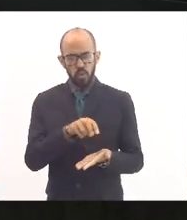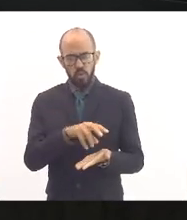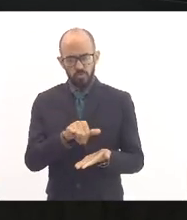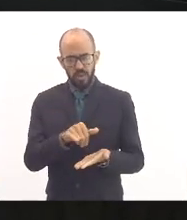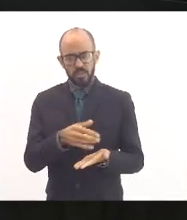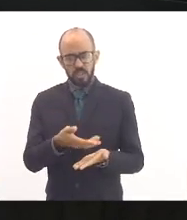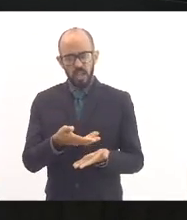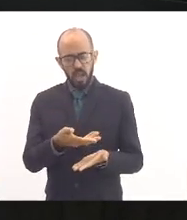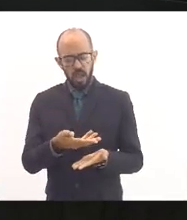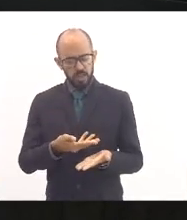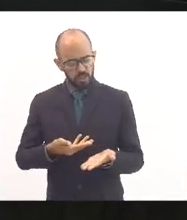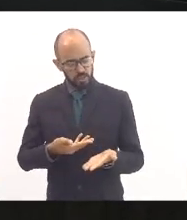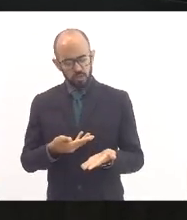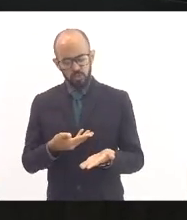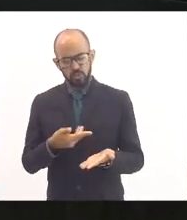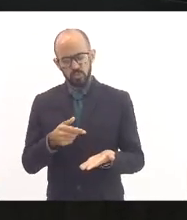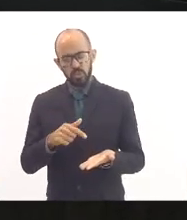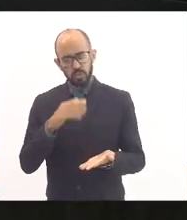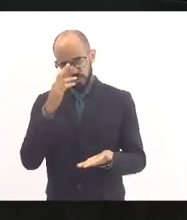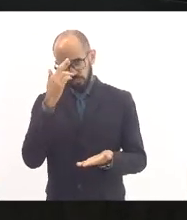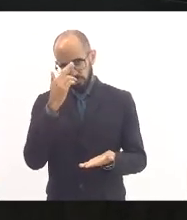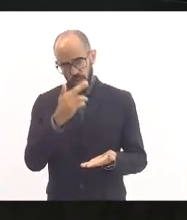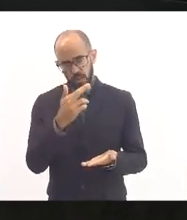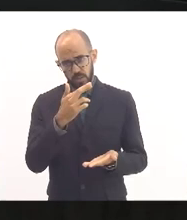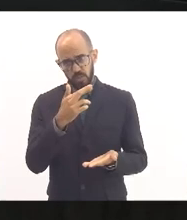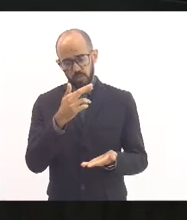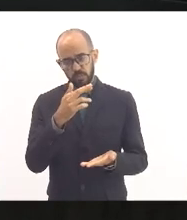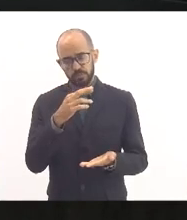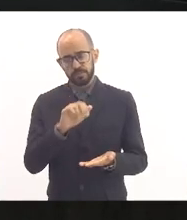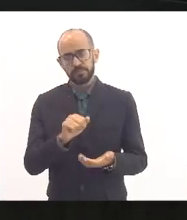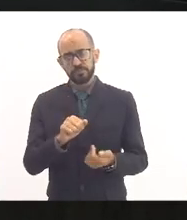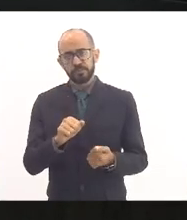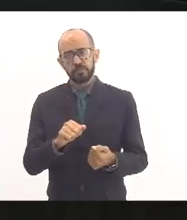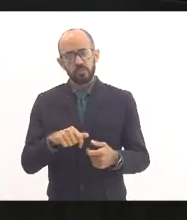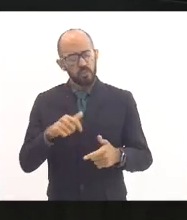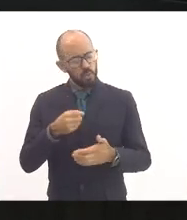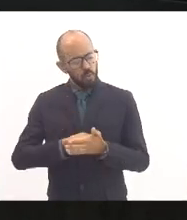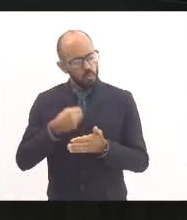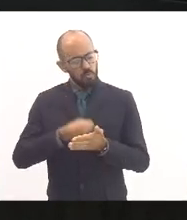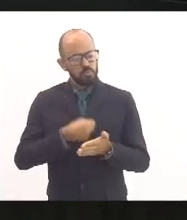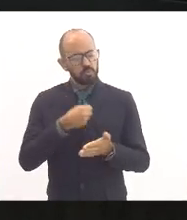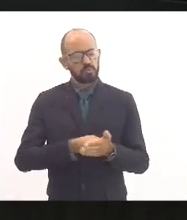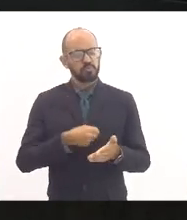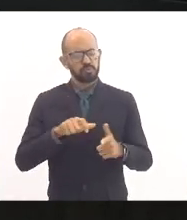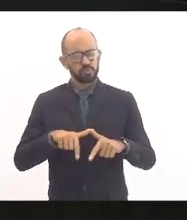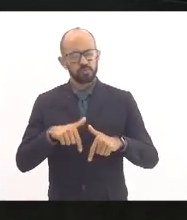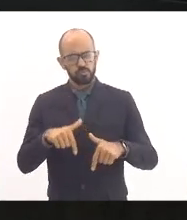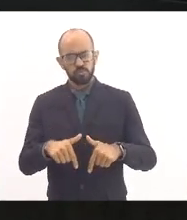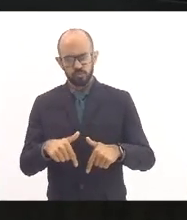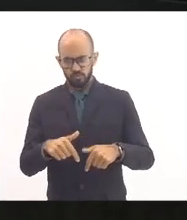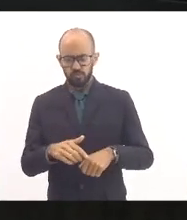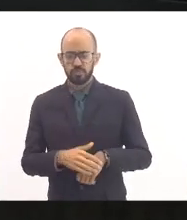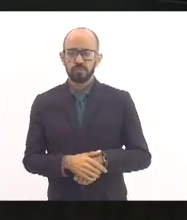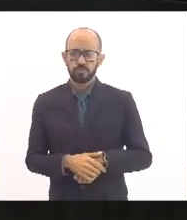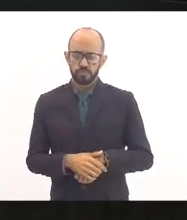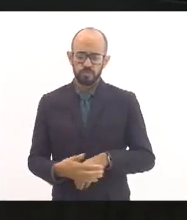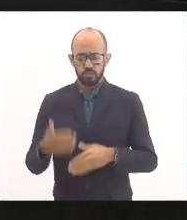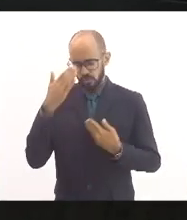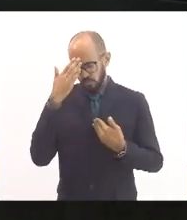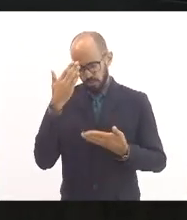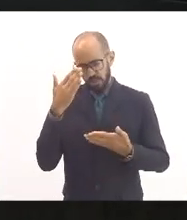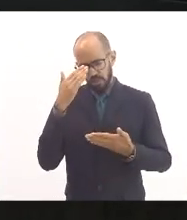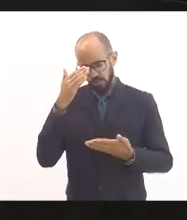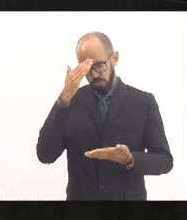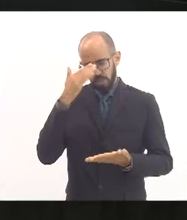respeito dedicação e muito empenho muito empenho então muito obrigado por acreditar